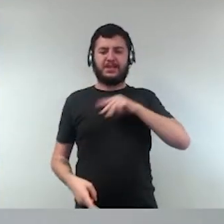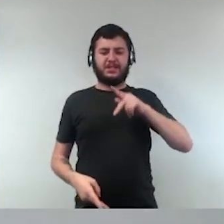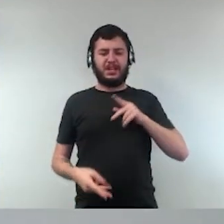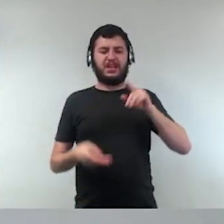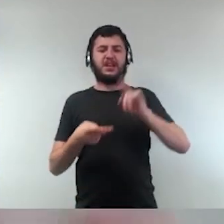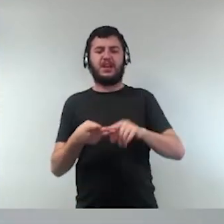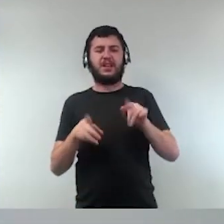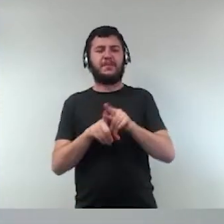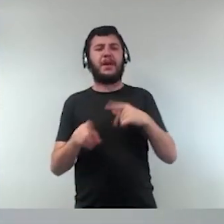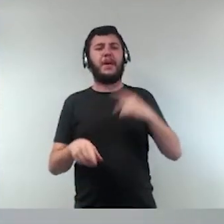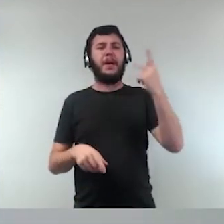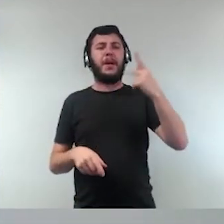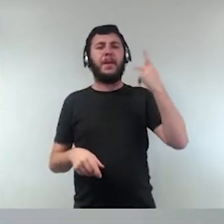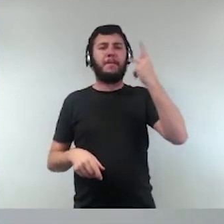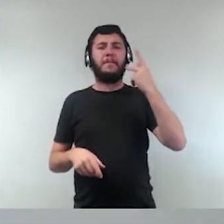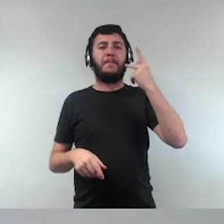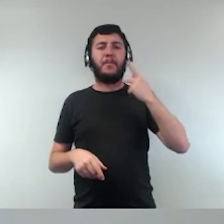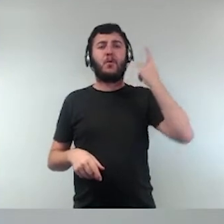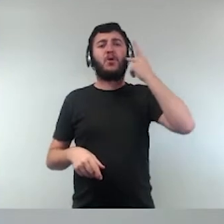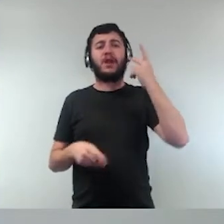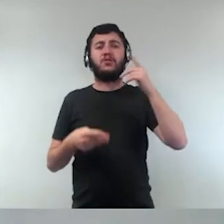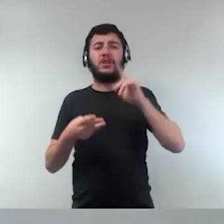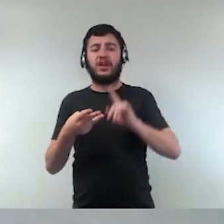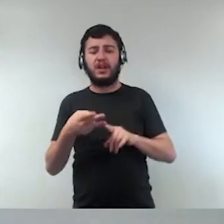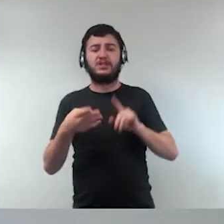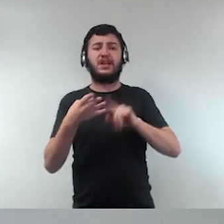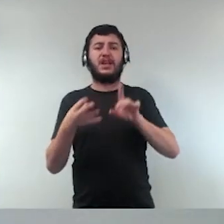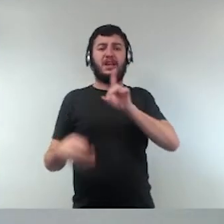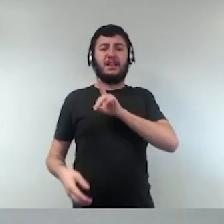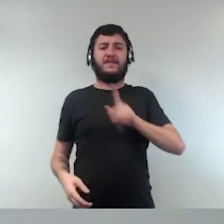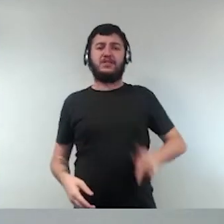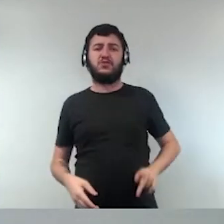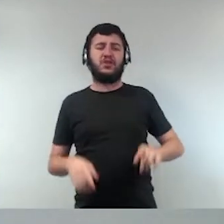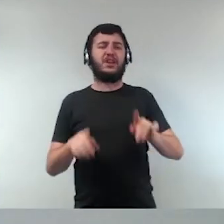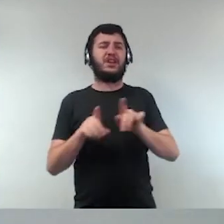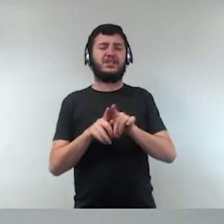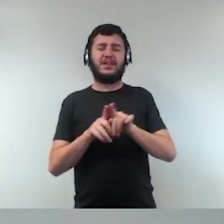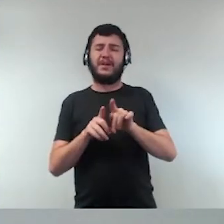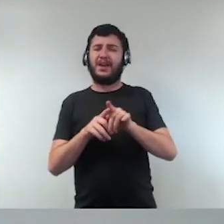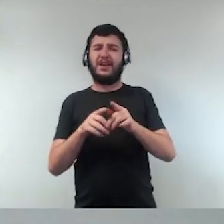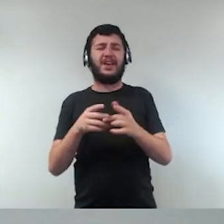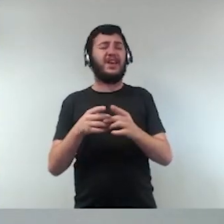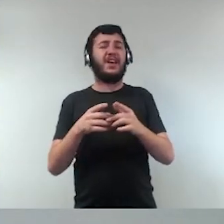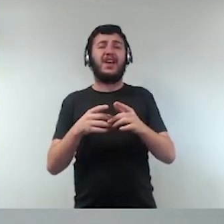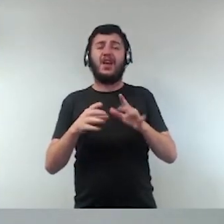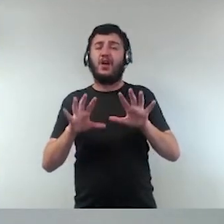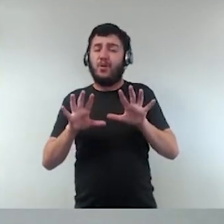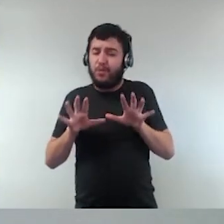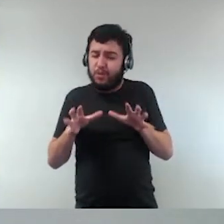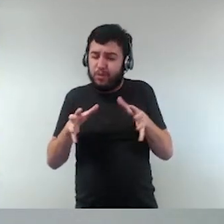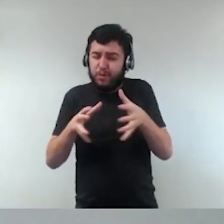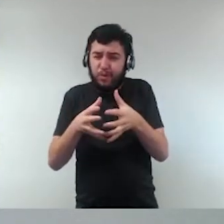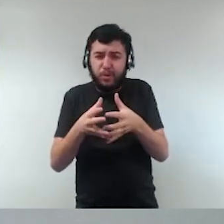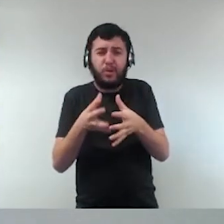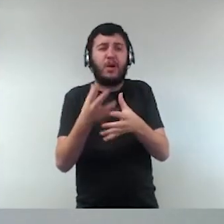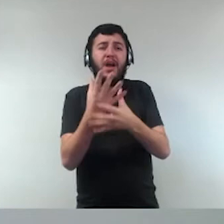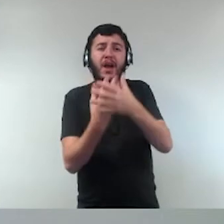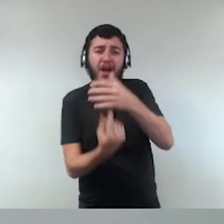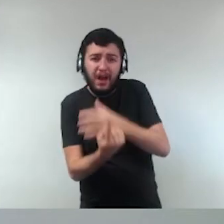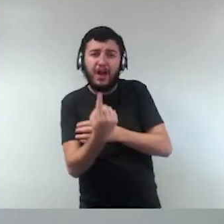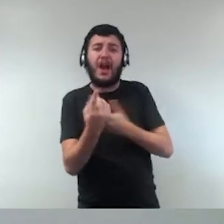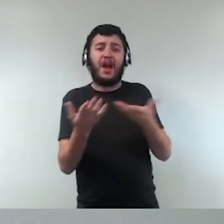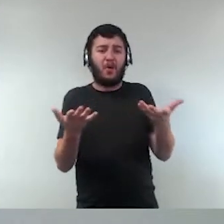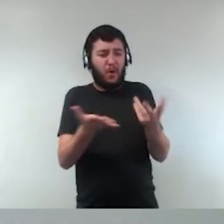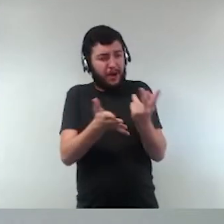as procuradorias, as defensorias, etc., se será a mesma depois dessa crise. Se as práticas